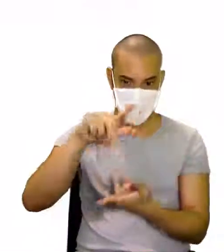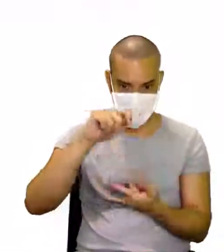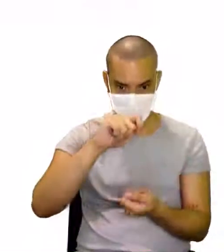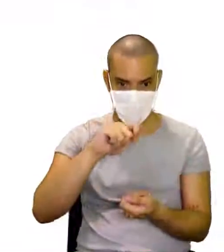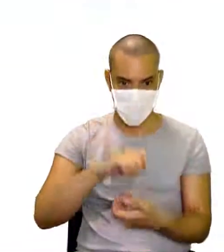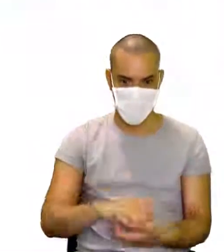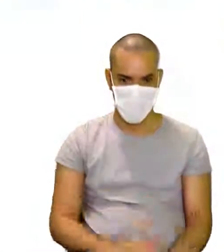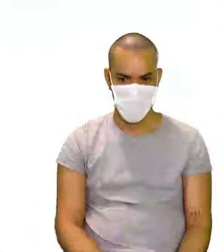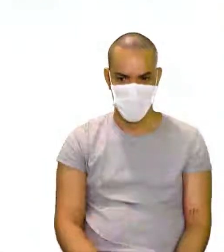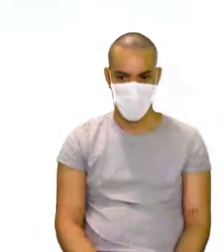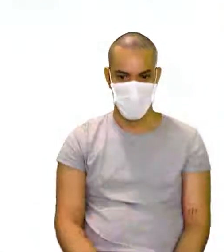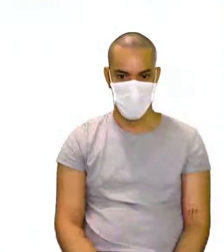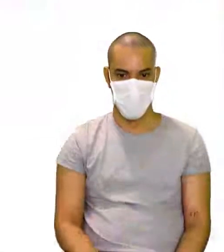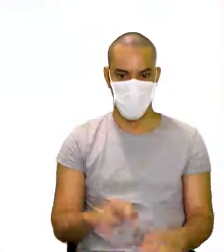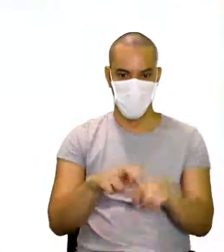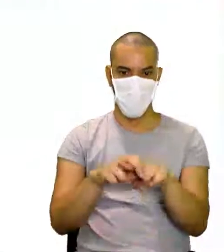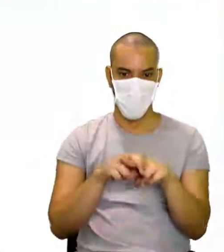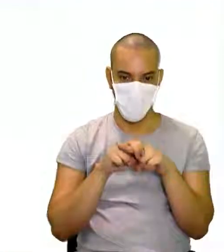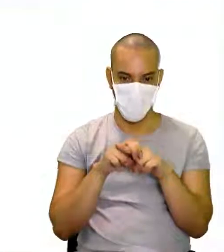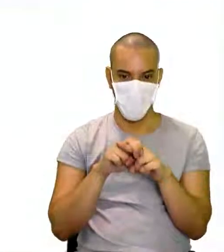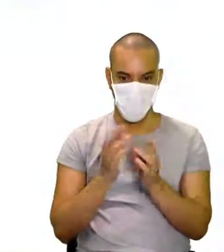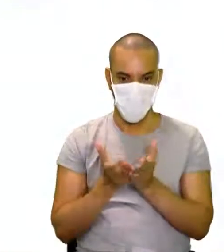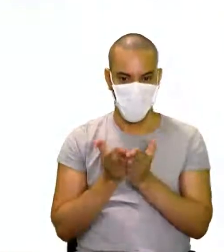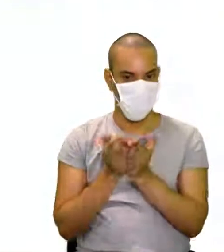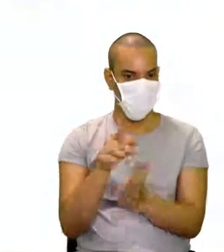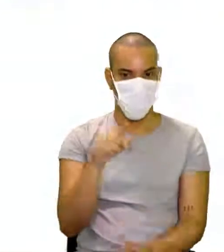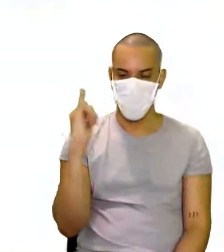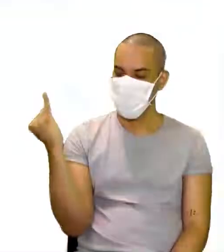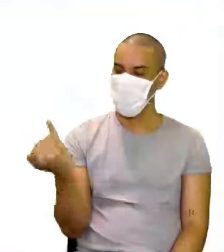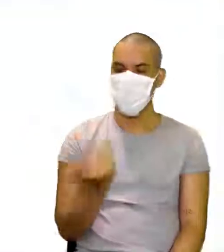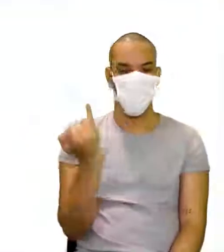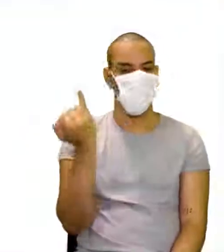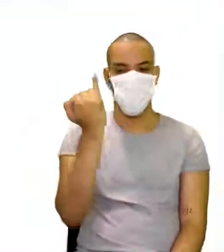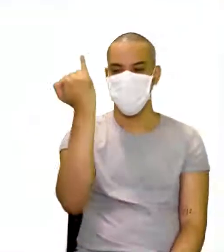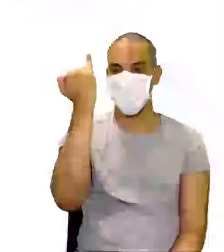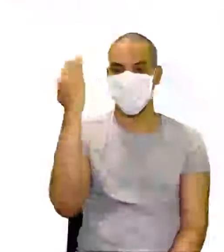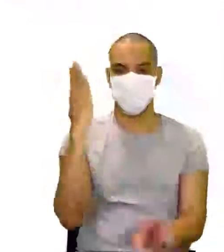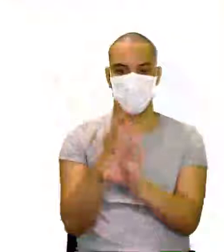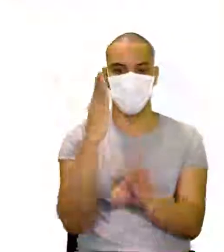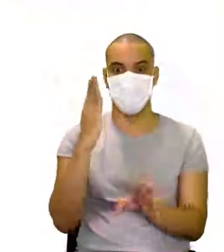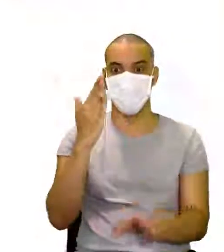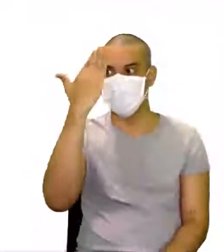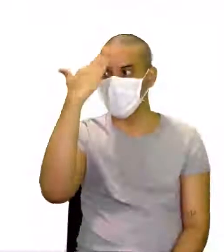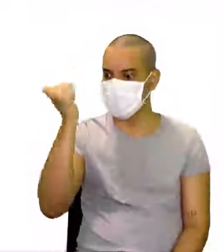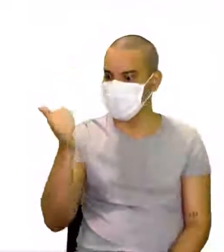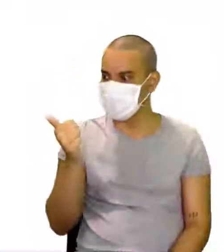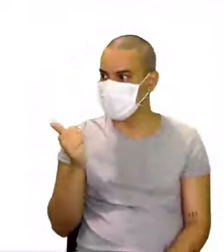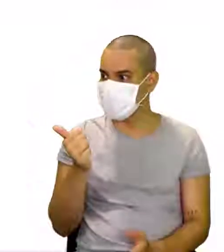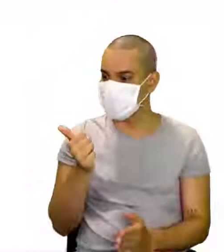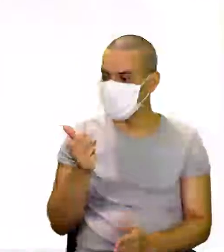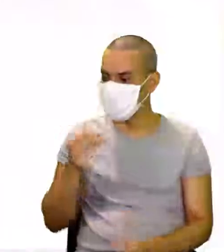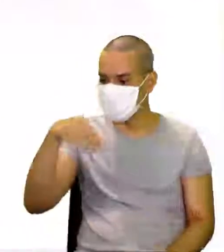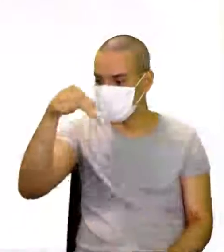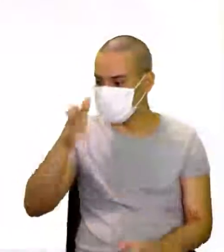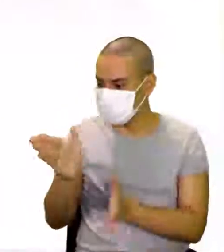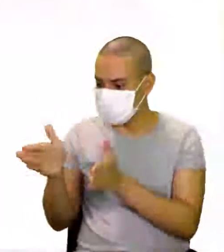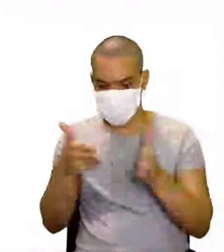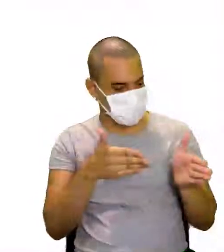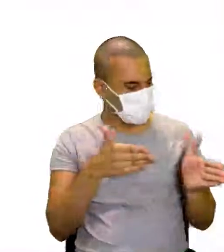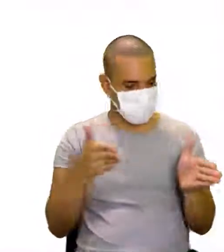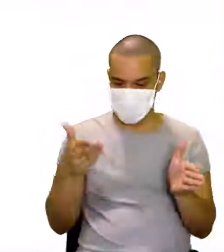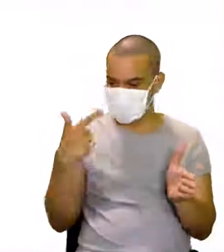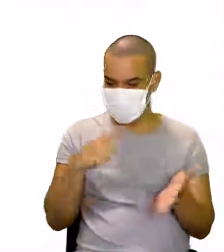Então, para as navegações, isso aqui foi muito importante em questão aí de orientação, né, pelo planeta,